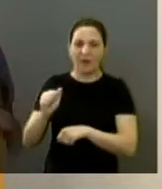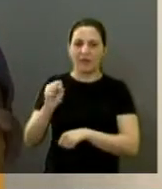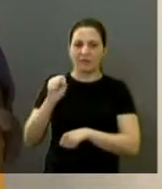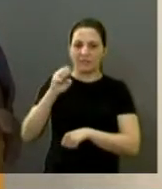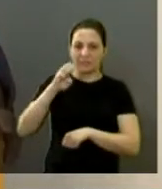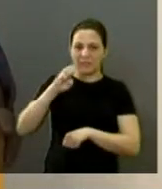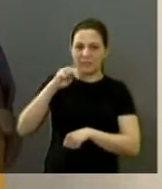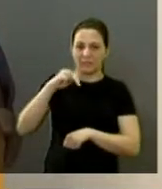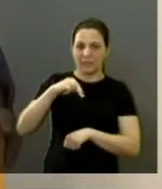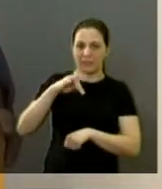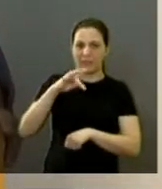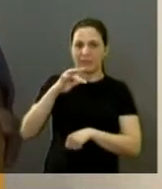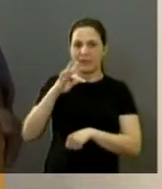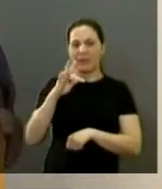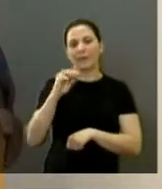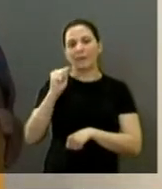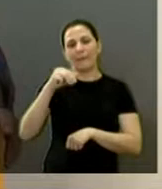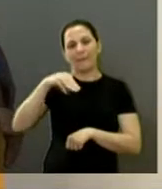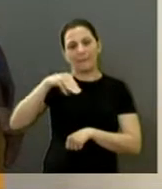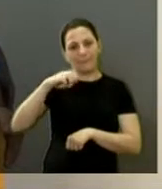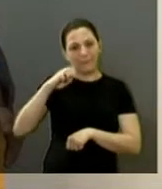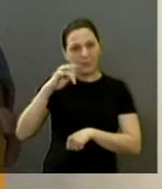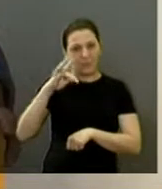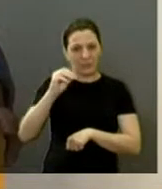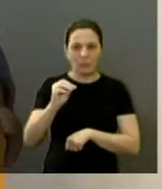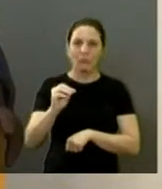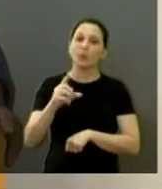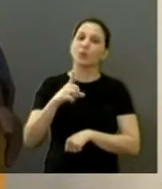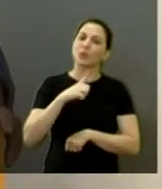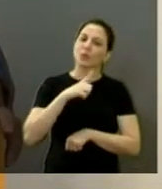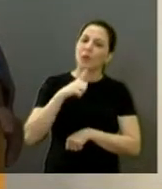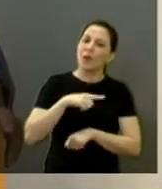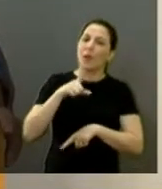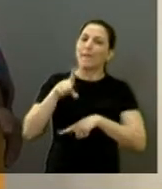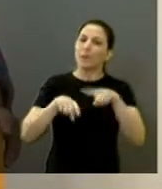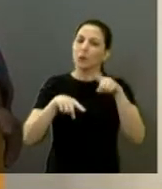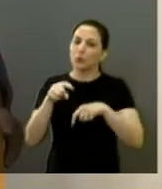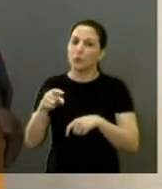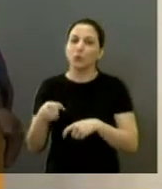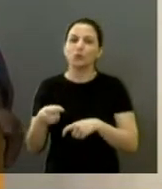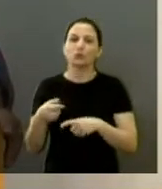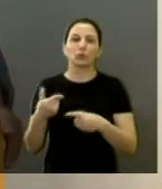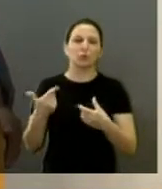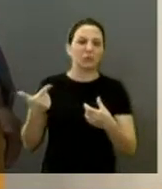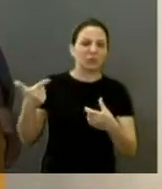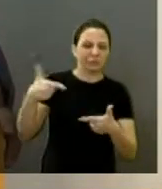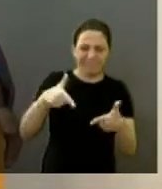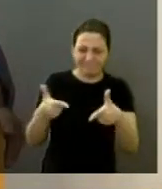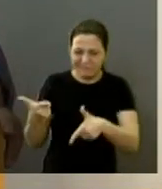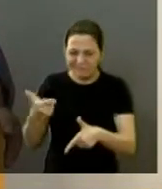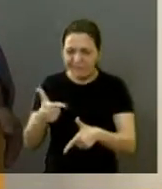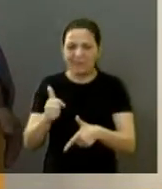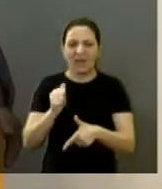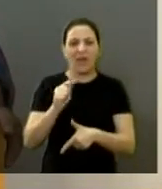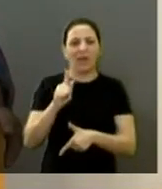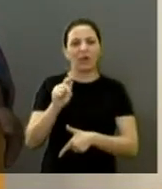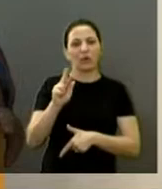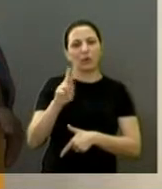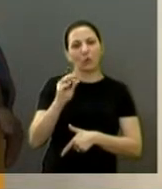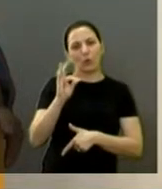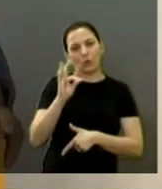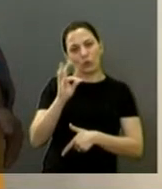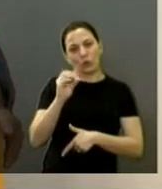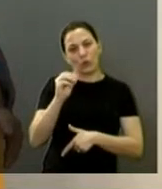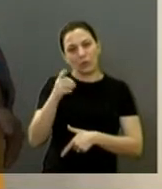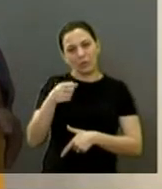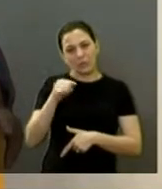certificando produtos sem agrotóxicos isso é um ganho muito grande então certificando estão